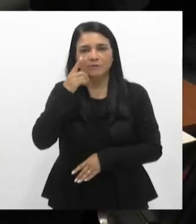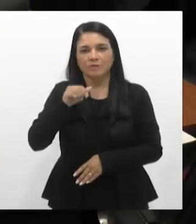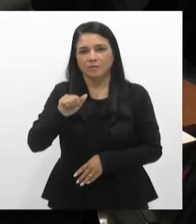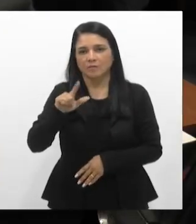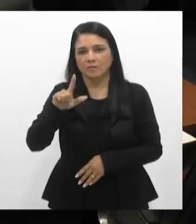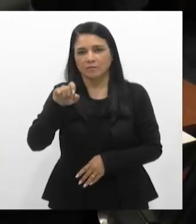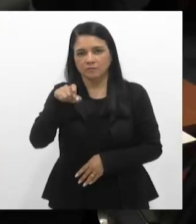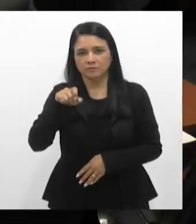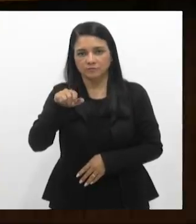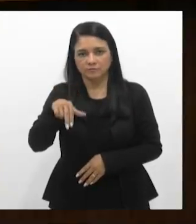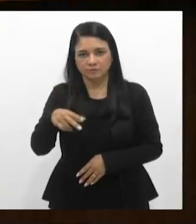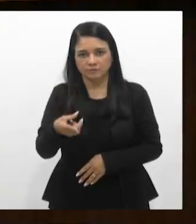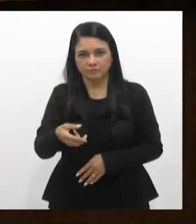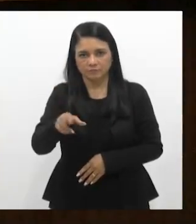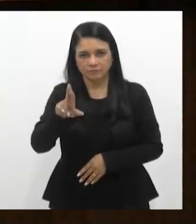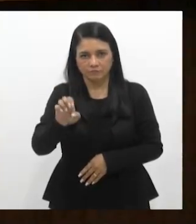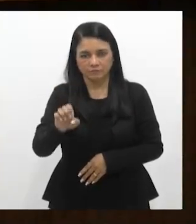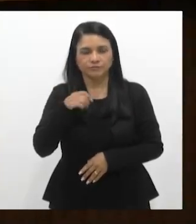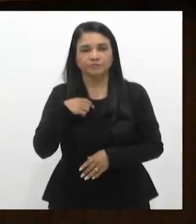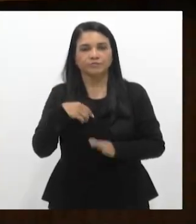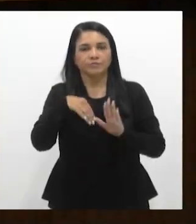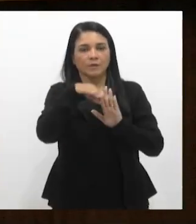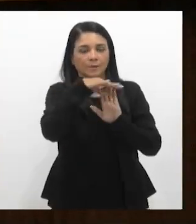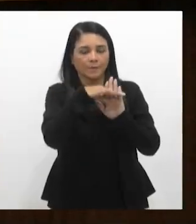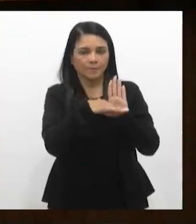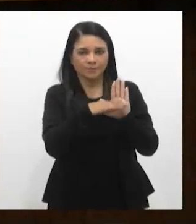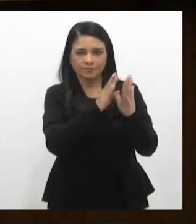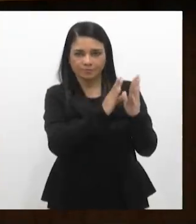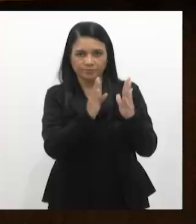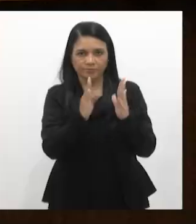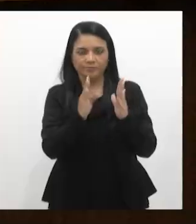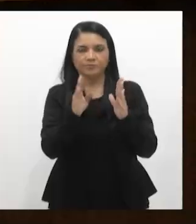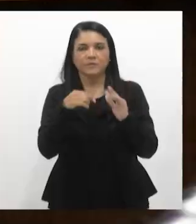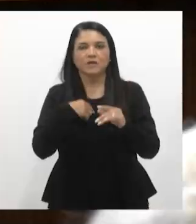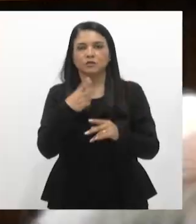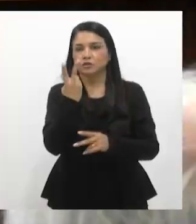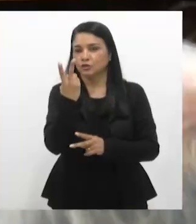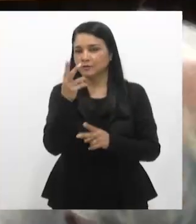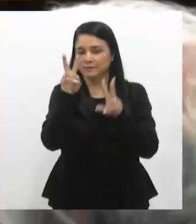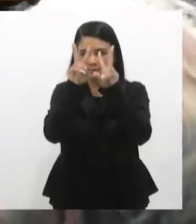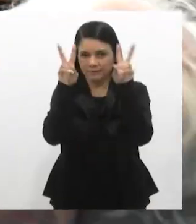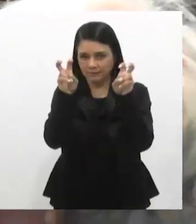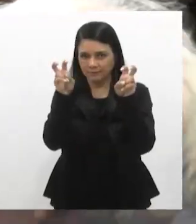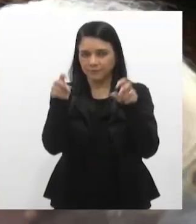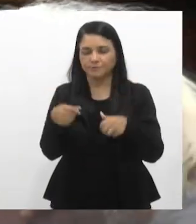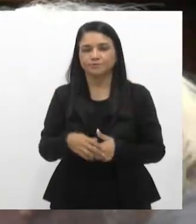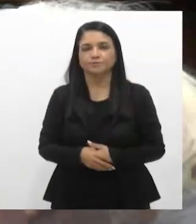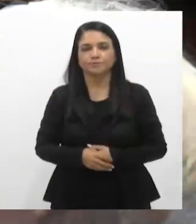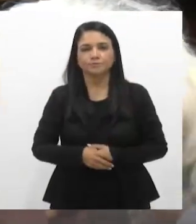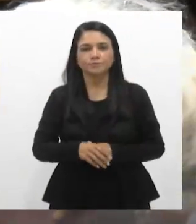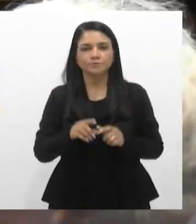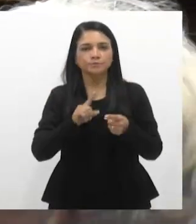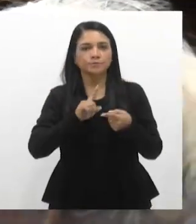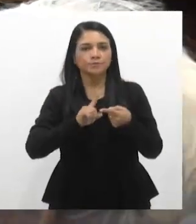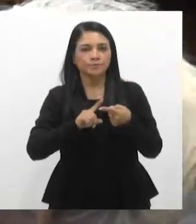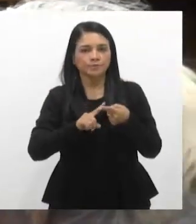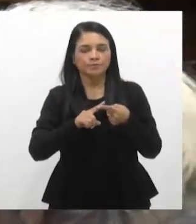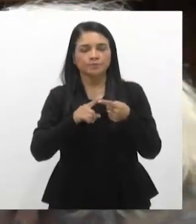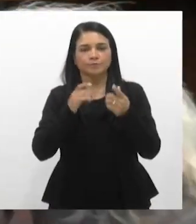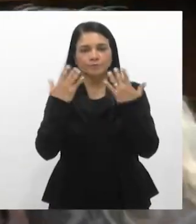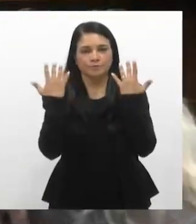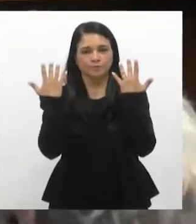Knoploch. Presidente, na verdade, pela ordem, são 2 temas rápidos. Primeiro, eu queria